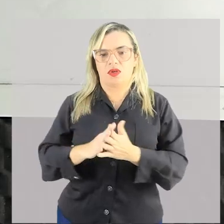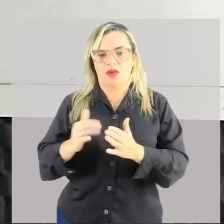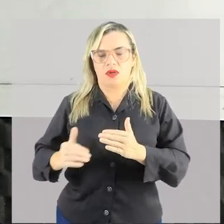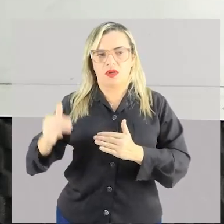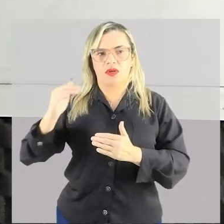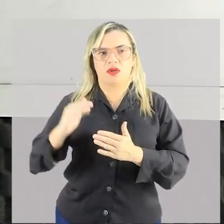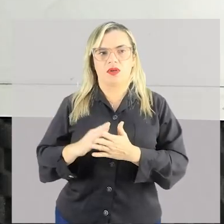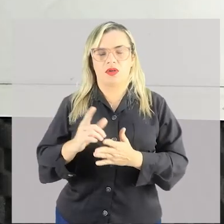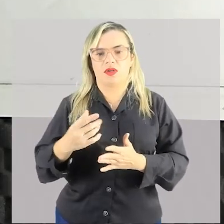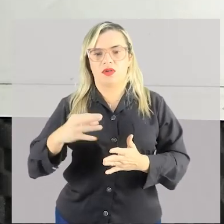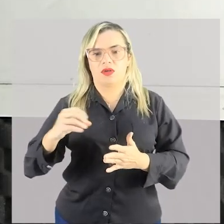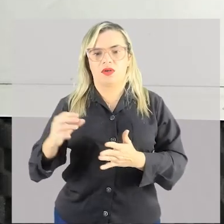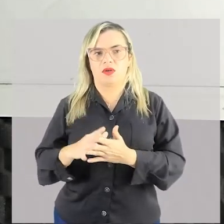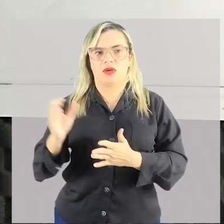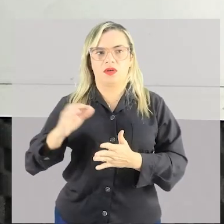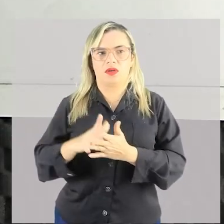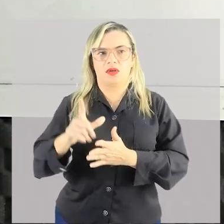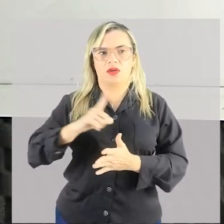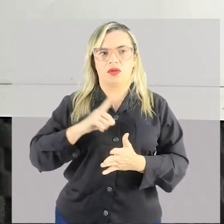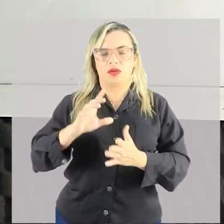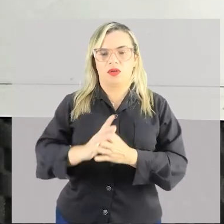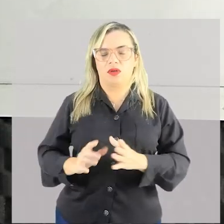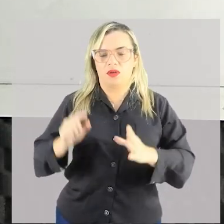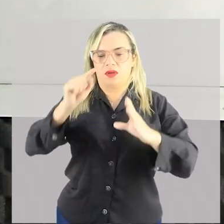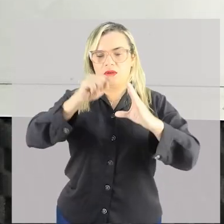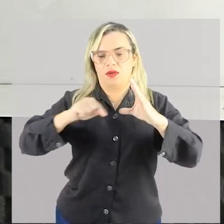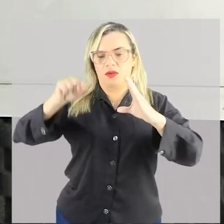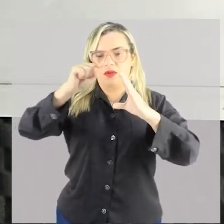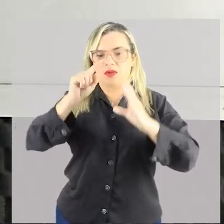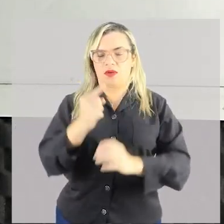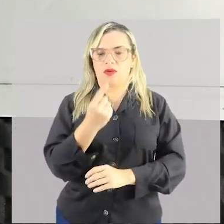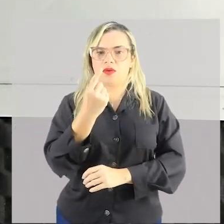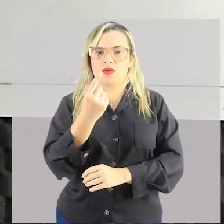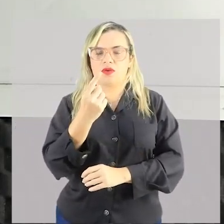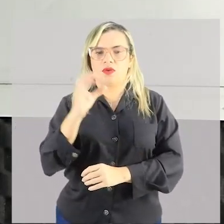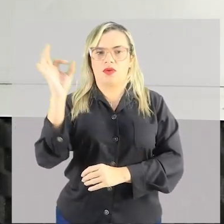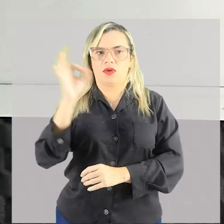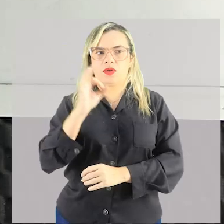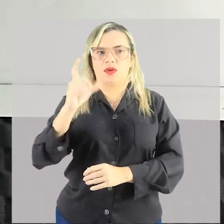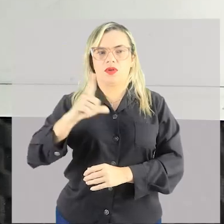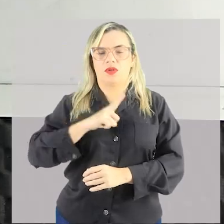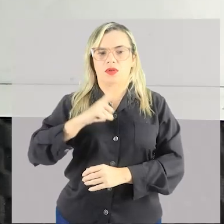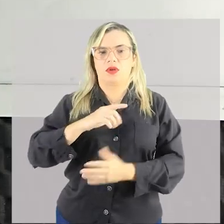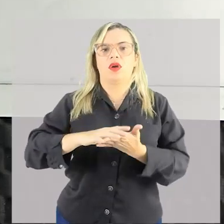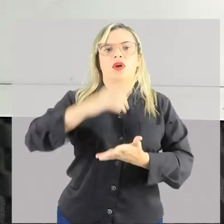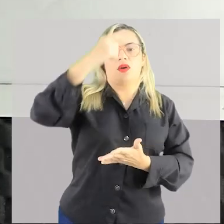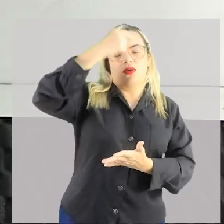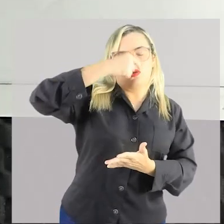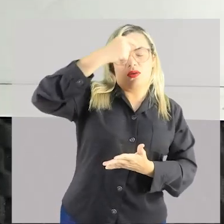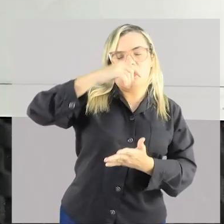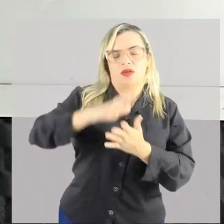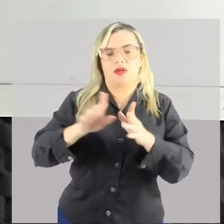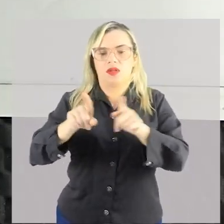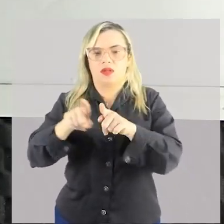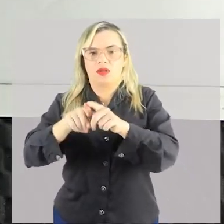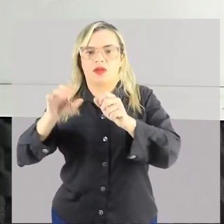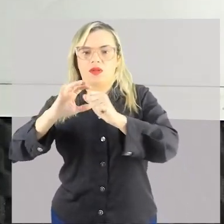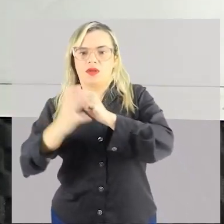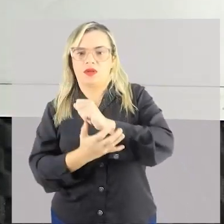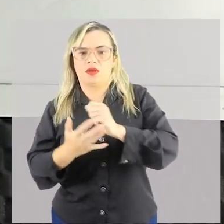tem um uma pessoa pode ser não tem 1% que tá com os dois tá gripado está com covid